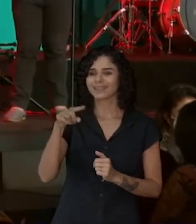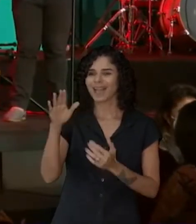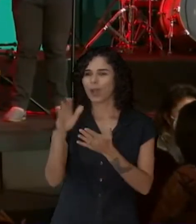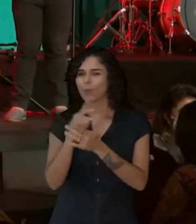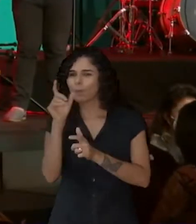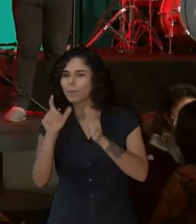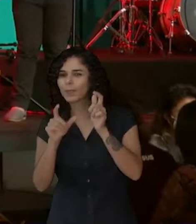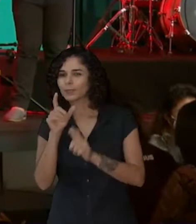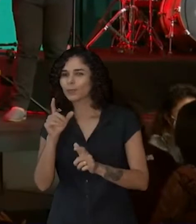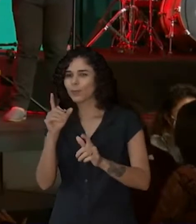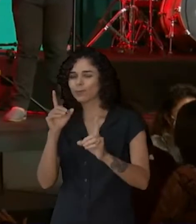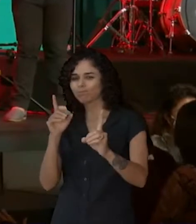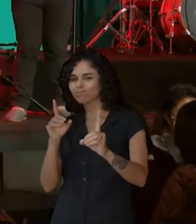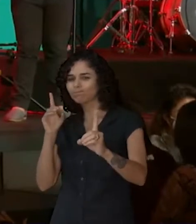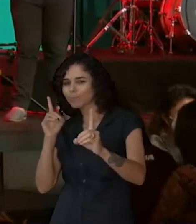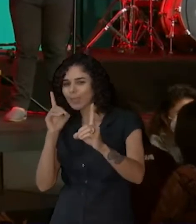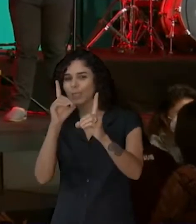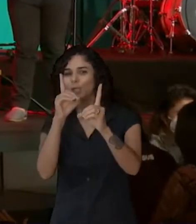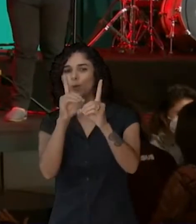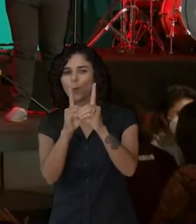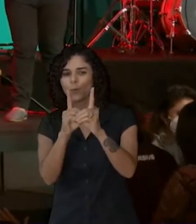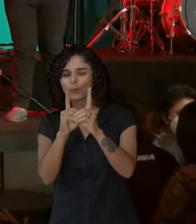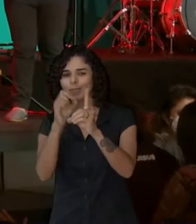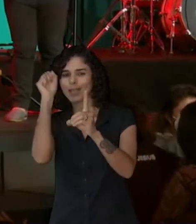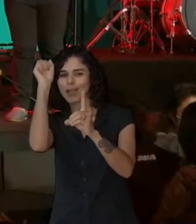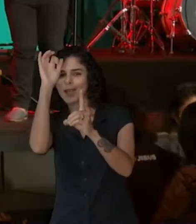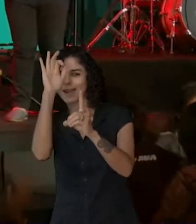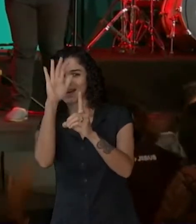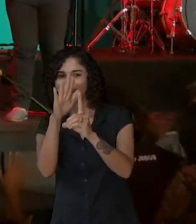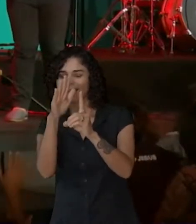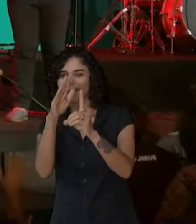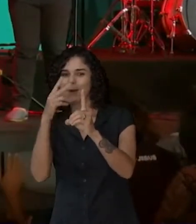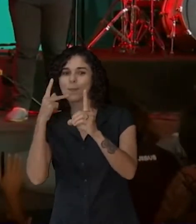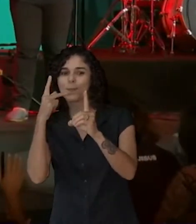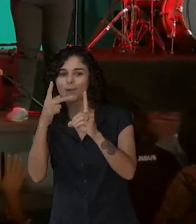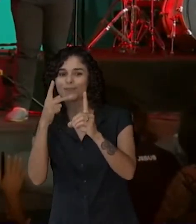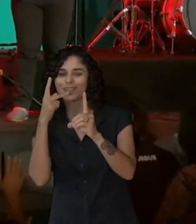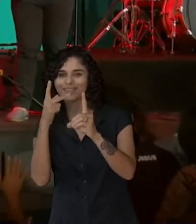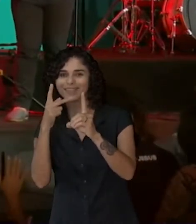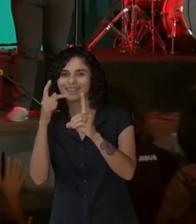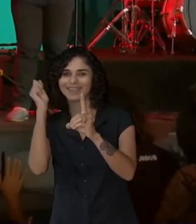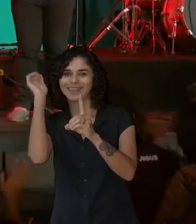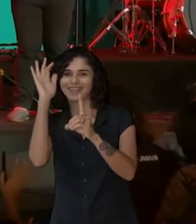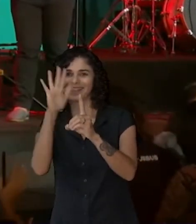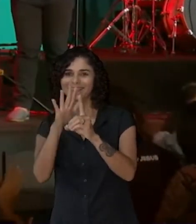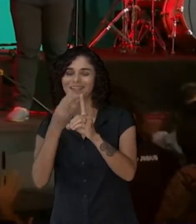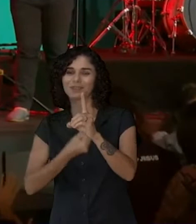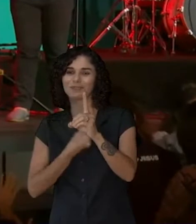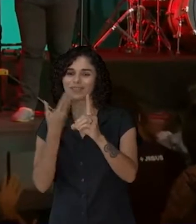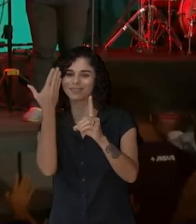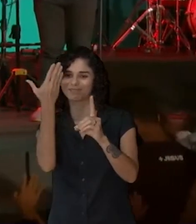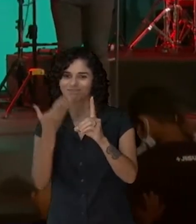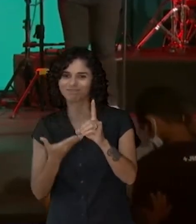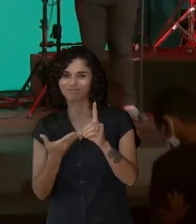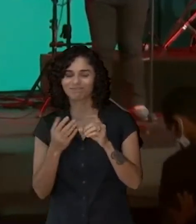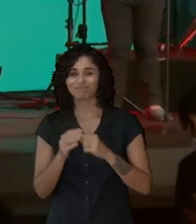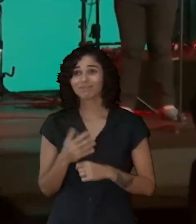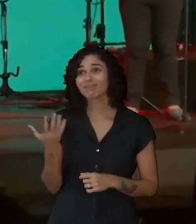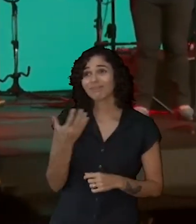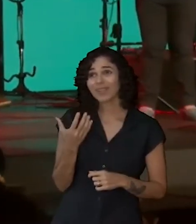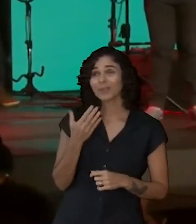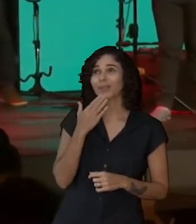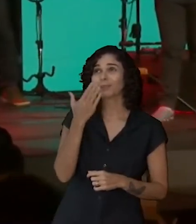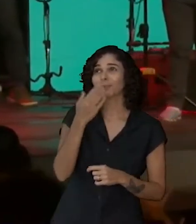os encontrem, orem e profetizem sobre a vida deles. Eu quero pedir também, Pai, que